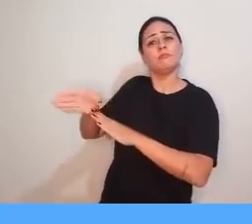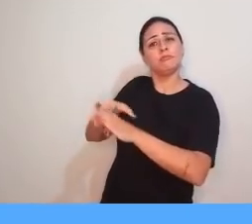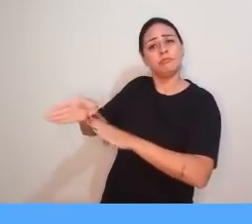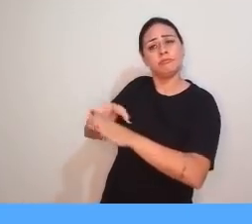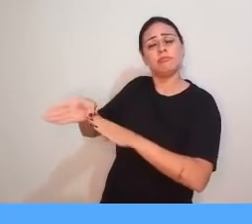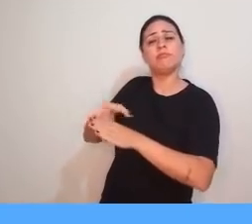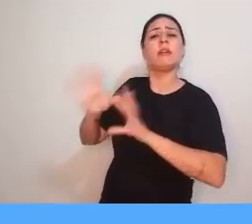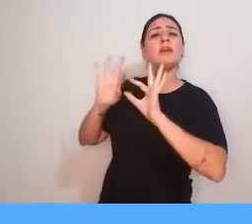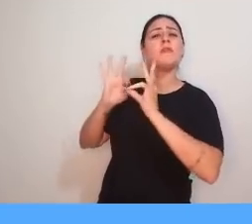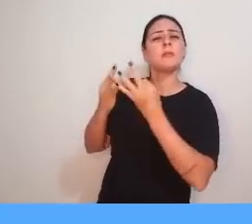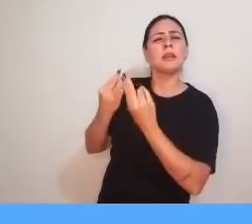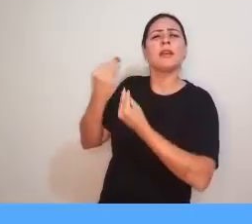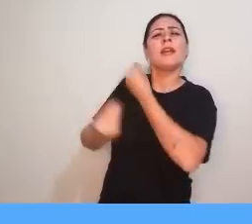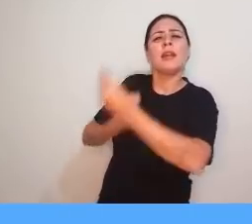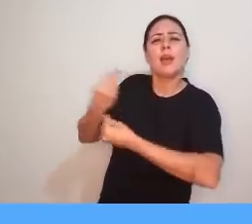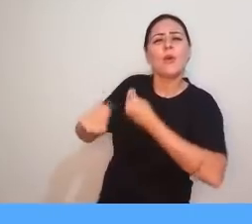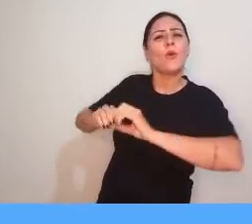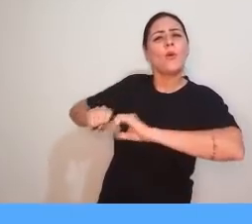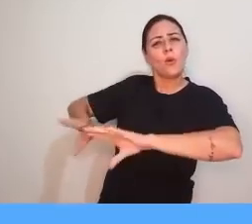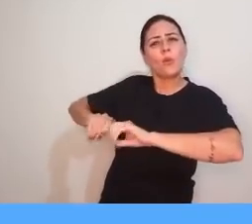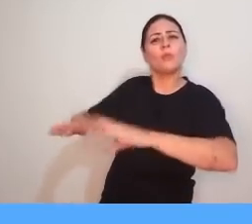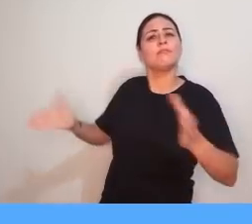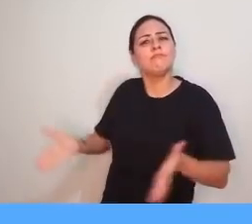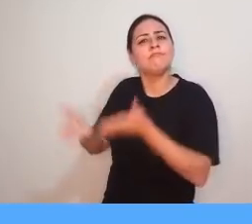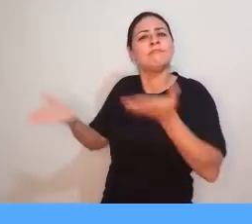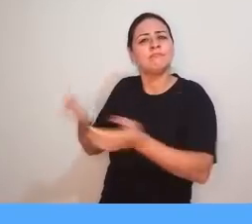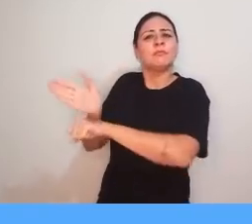trabalho, né, de estimulação com a criança, a gente